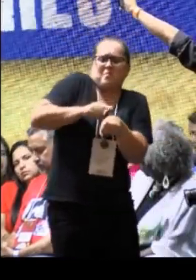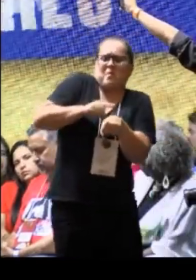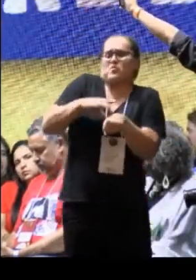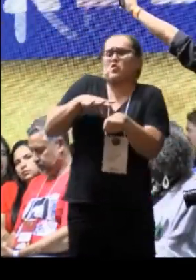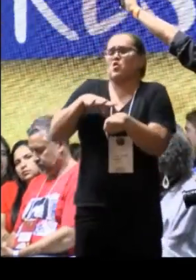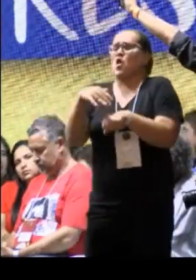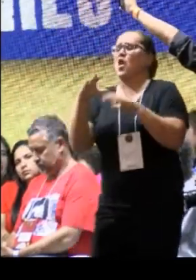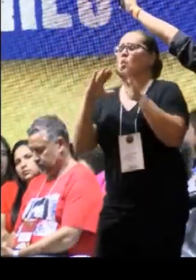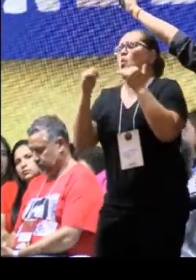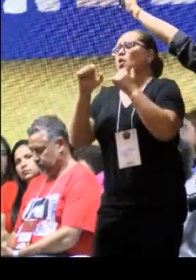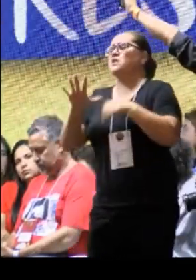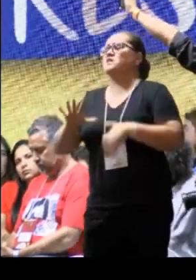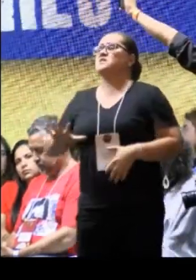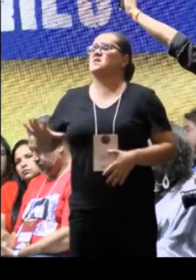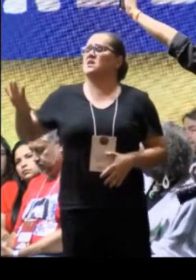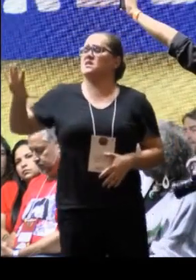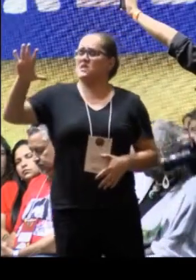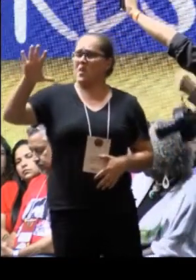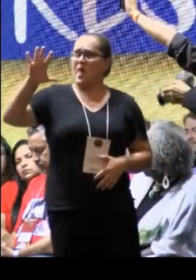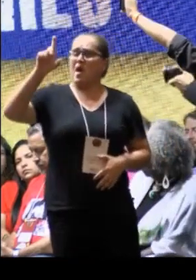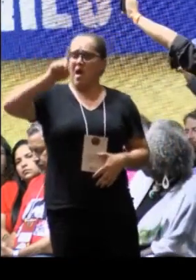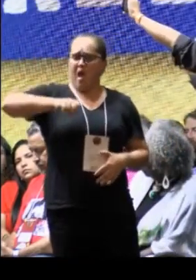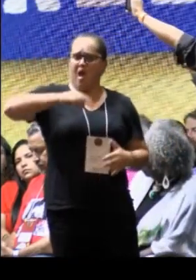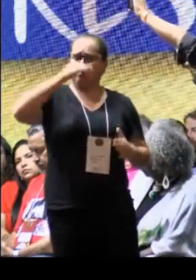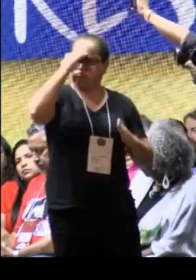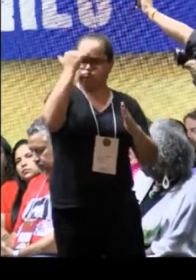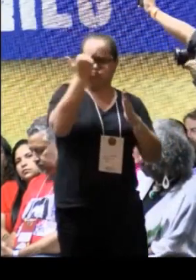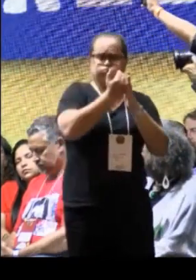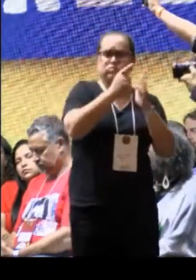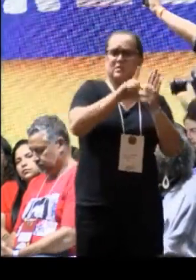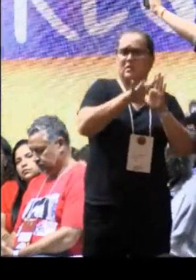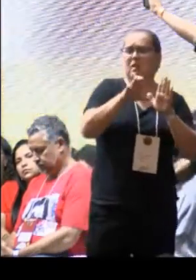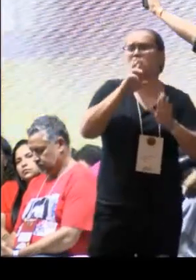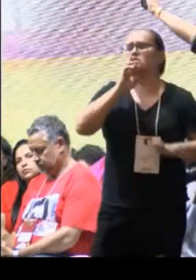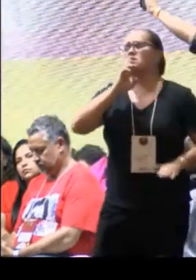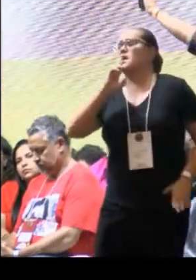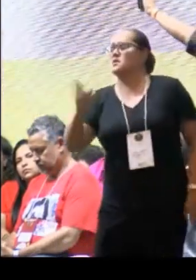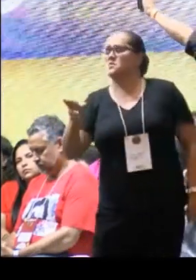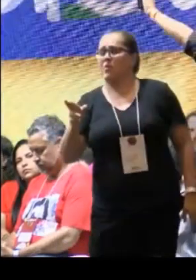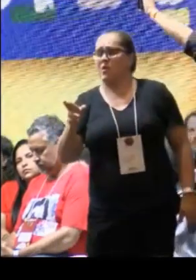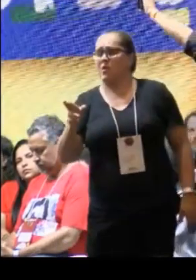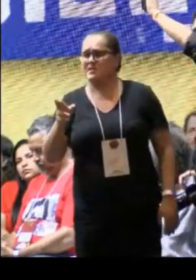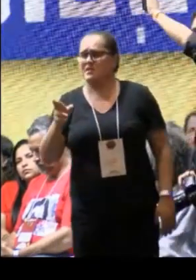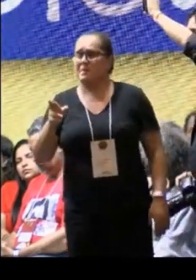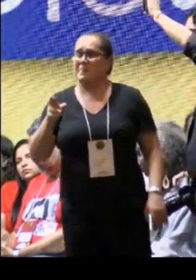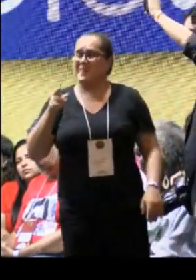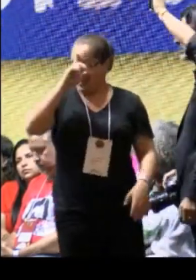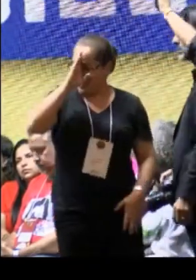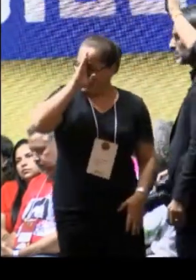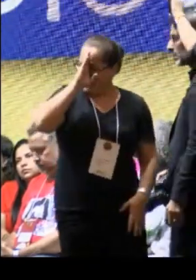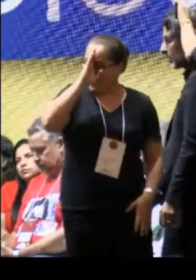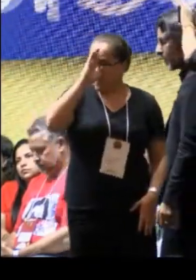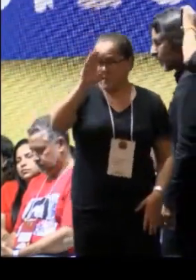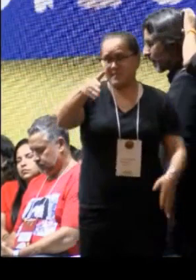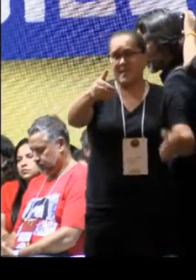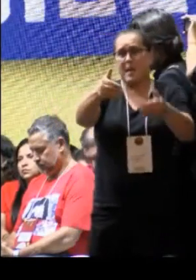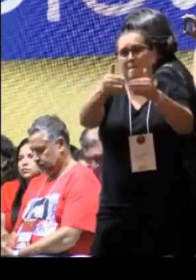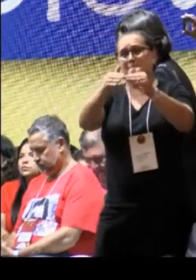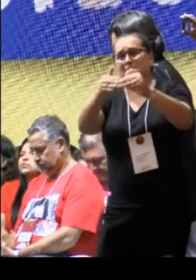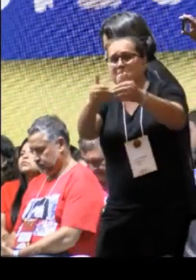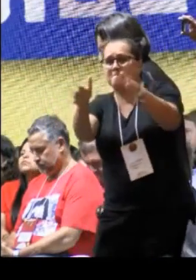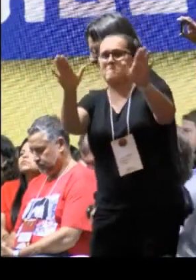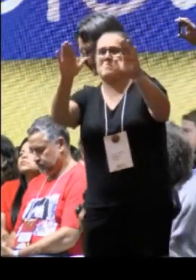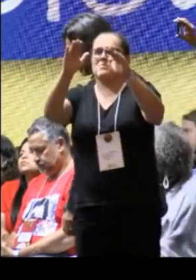Congresso Nacional. É fazer cumprir a lei do direito de resposta e é, principalmente, abrir mais escolas,